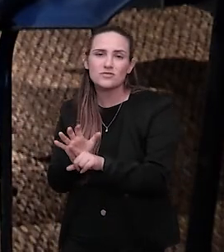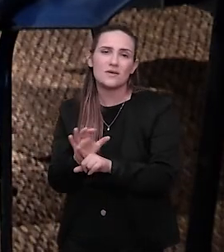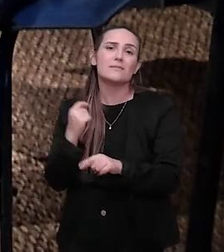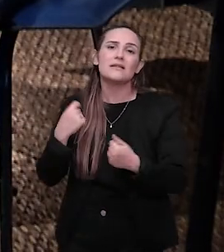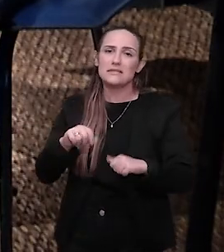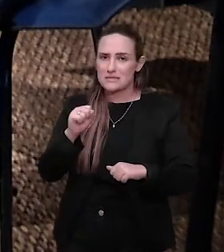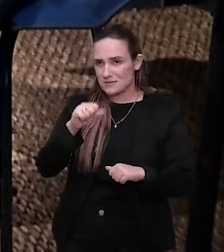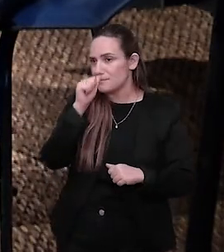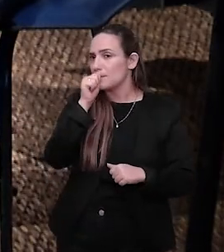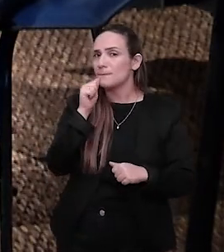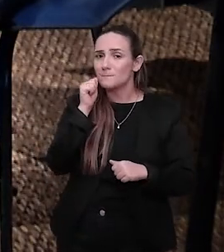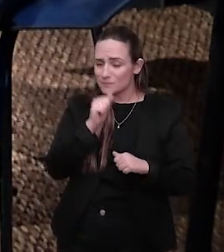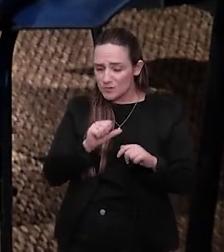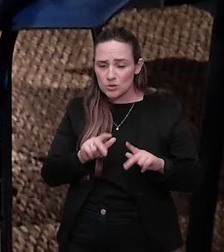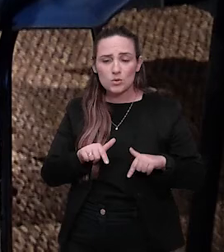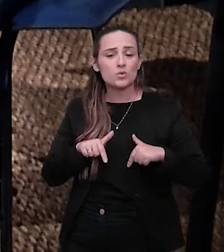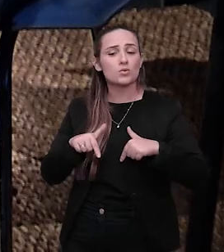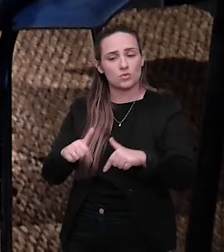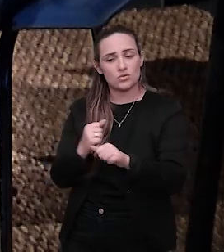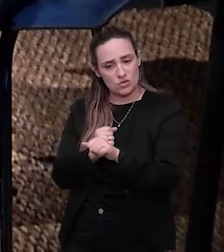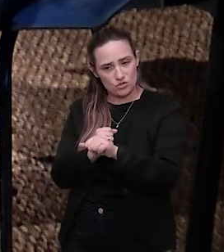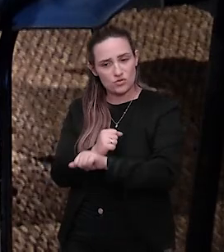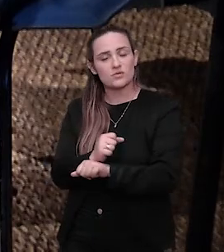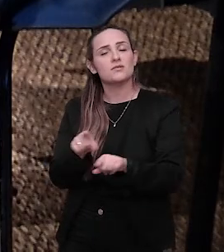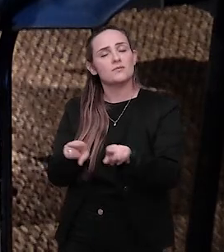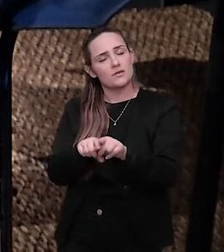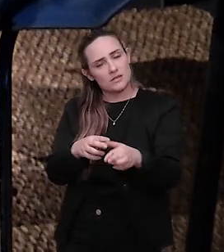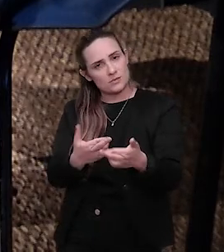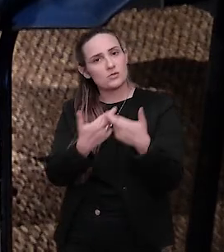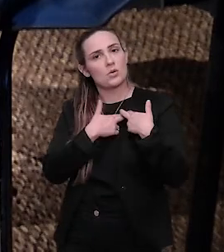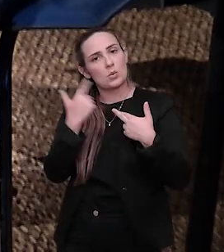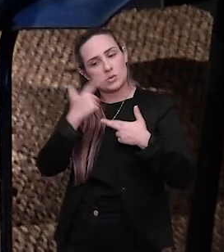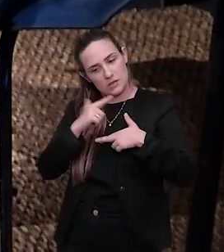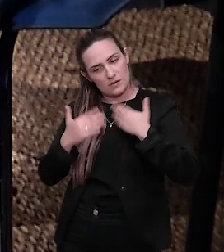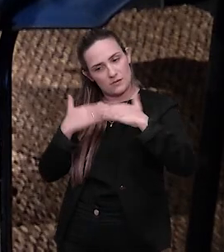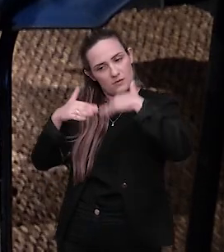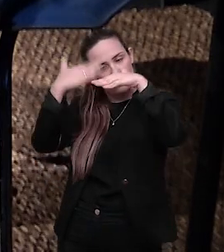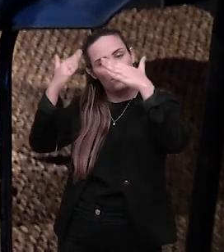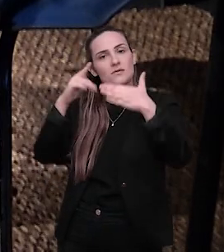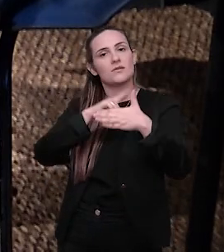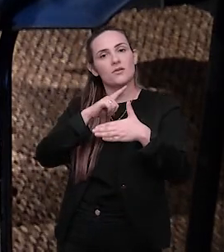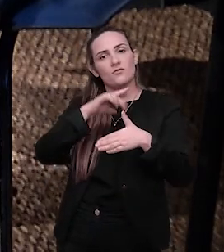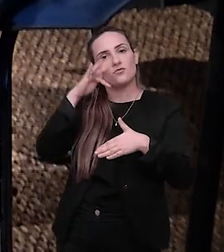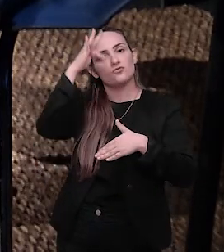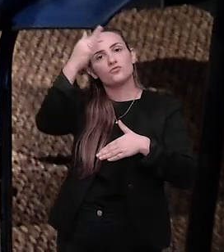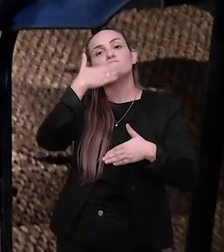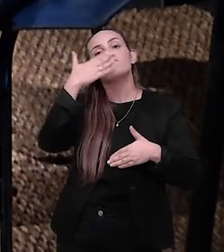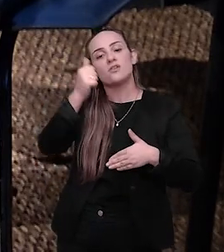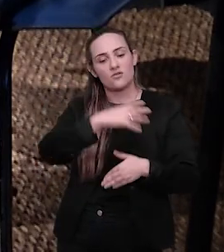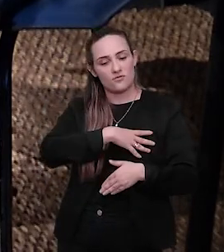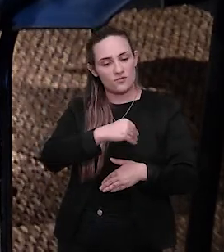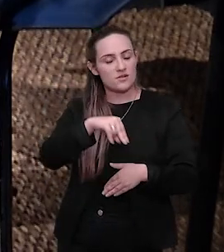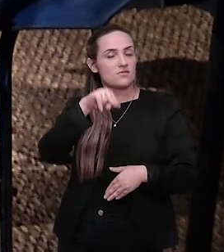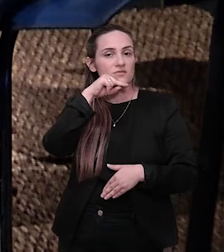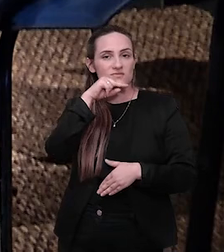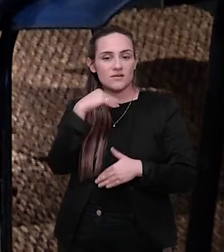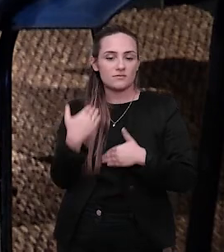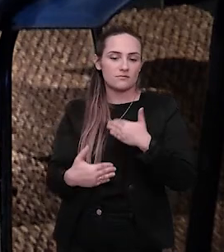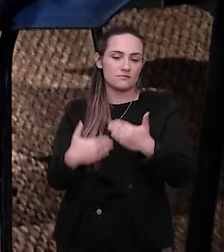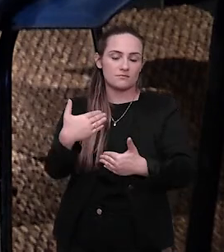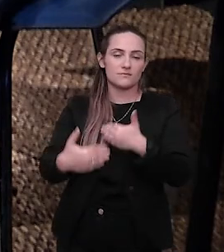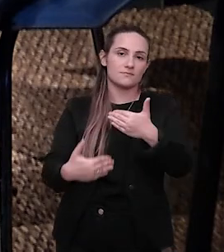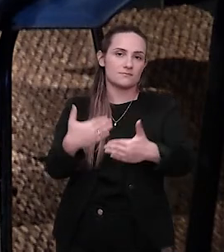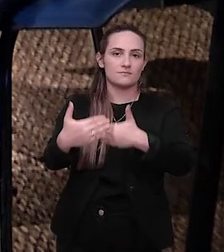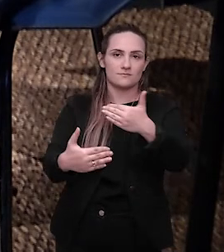através de sacrifício, luta, dedicação e responsabilidade que a gente consegue avançar e deixar um futuro melhor para os nossos filhos, para os nossos netos,